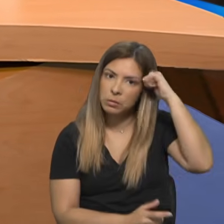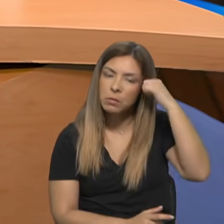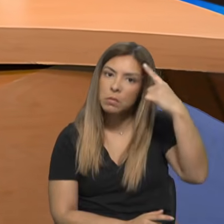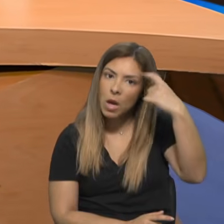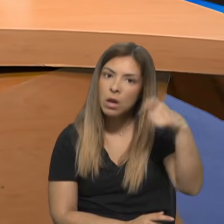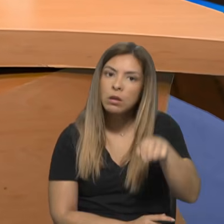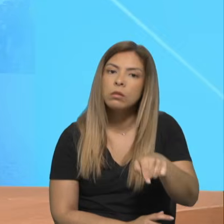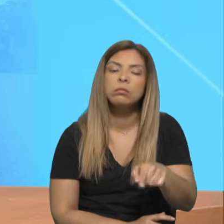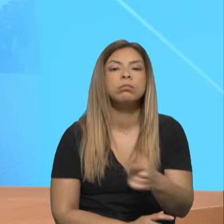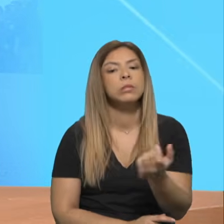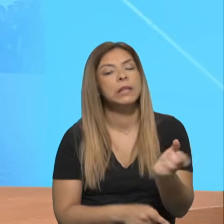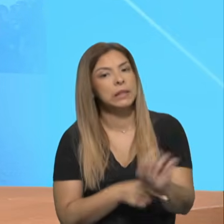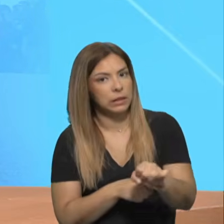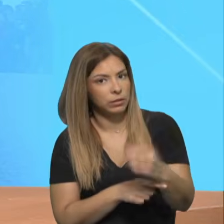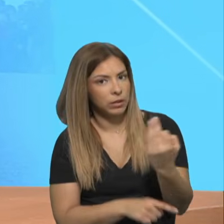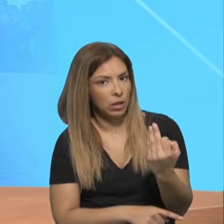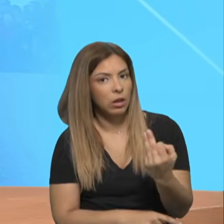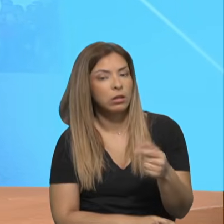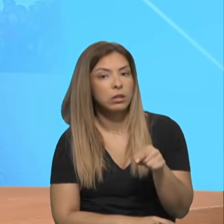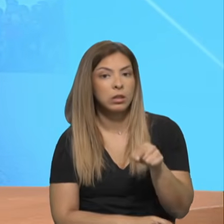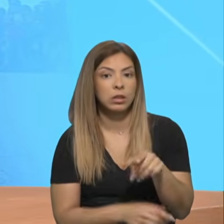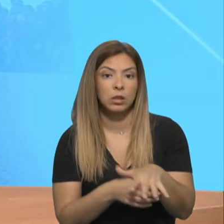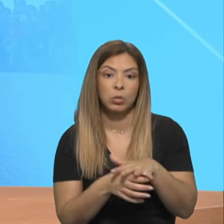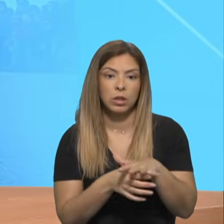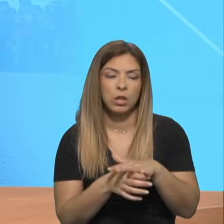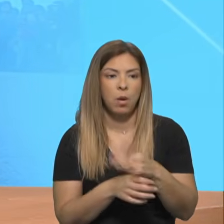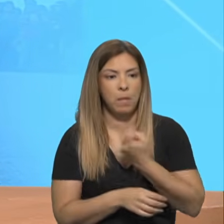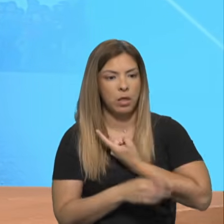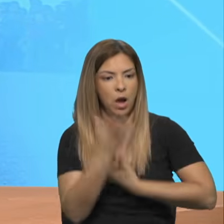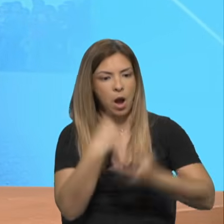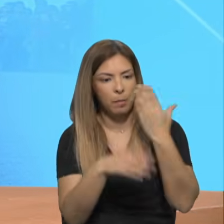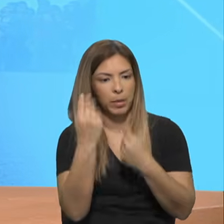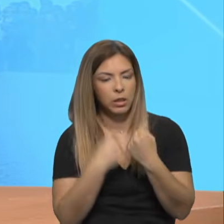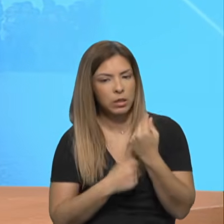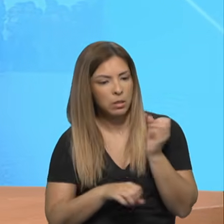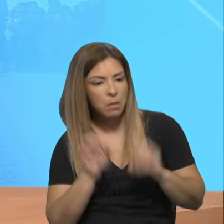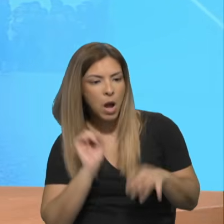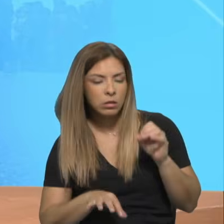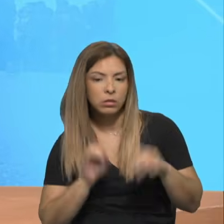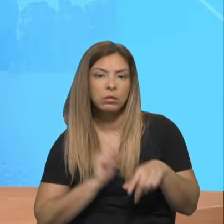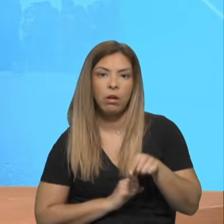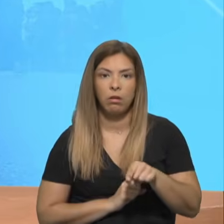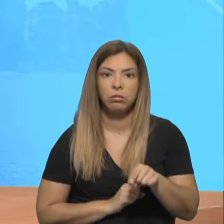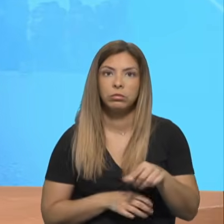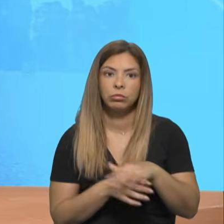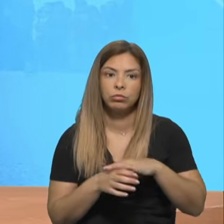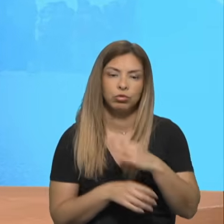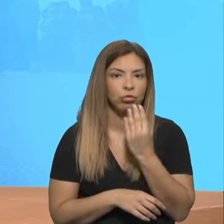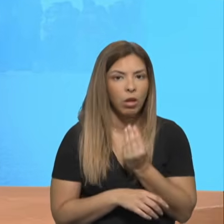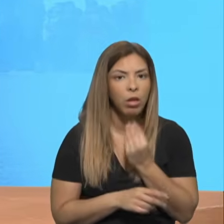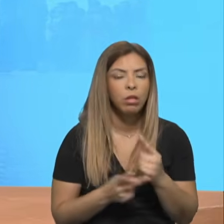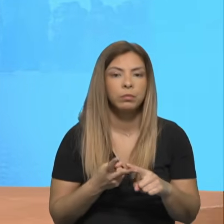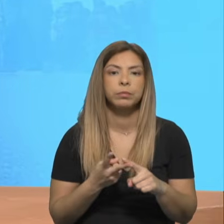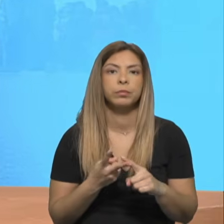também aqui devemos colher uma lição, não é? Quer dizer, de facto, o Estado de Israel, o